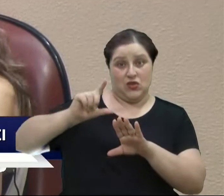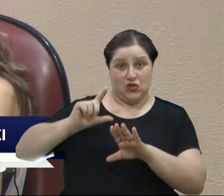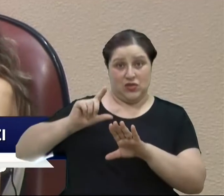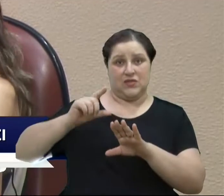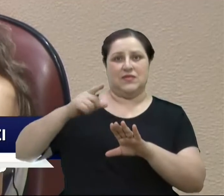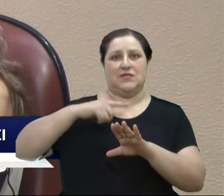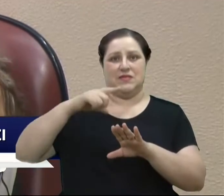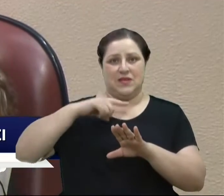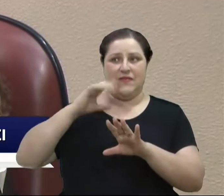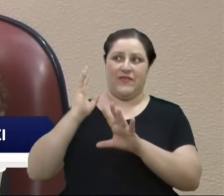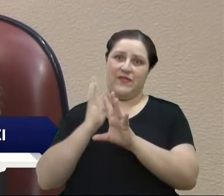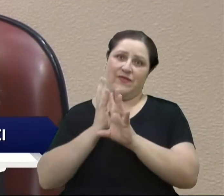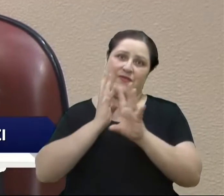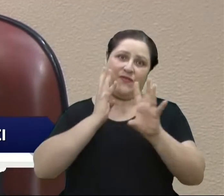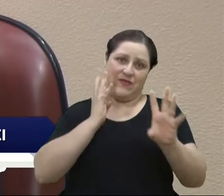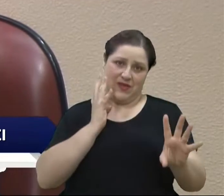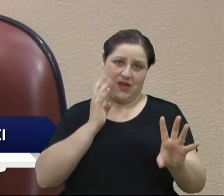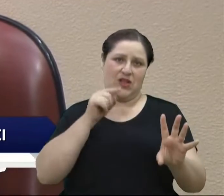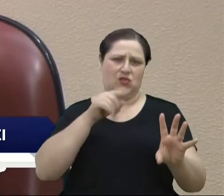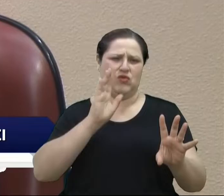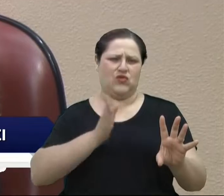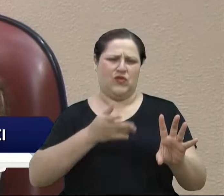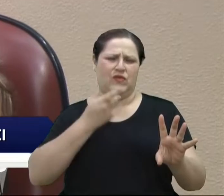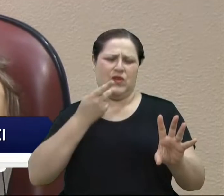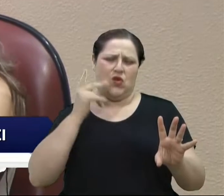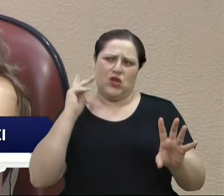é histórica, como tu bem disseste, Rafael,